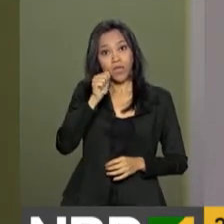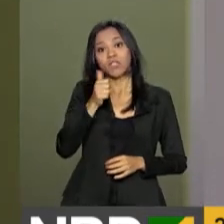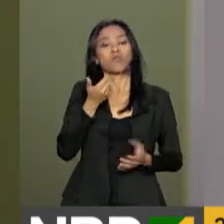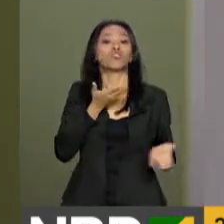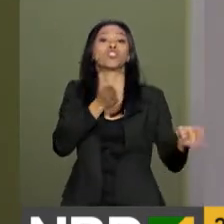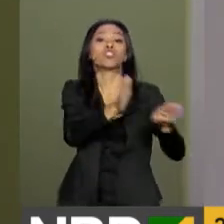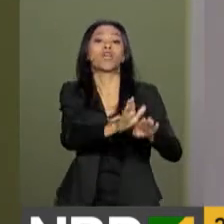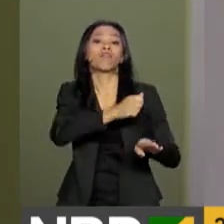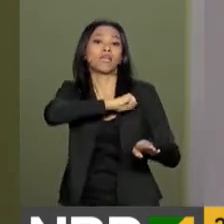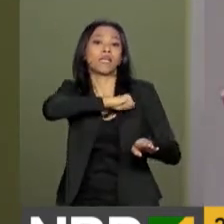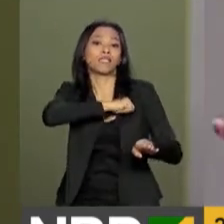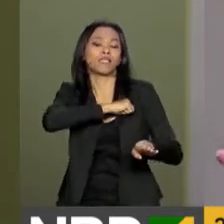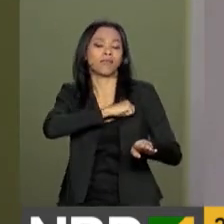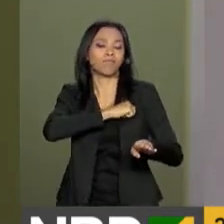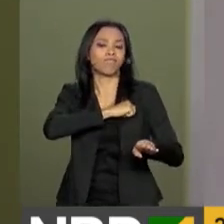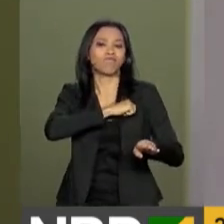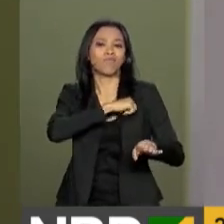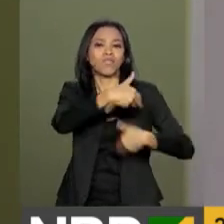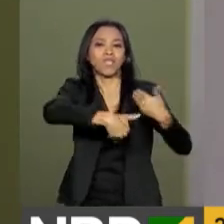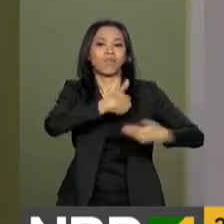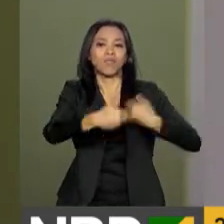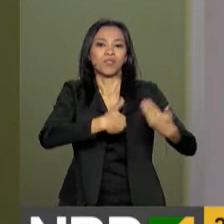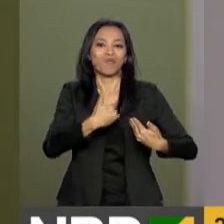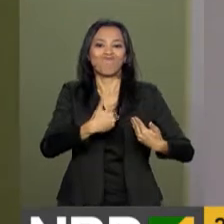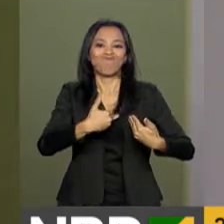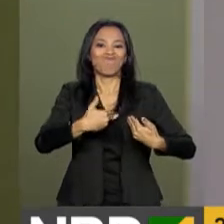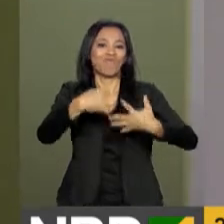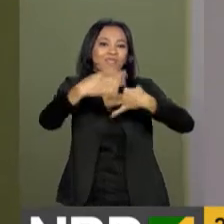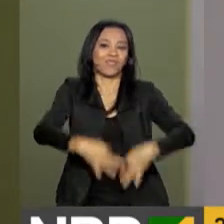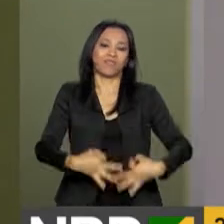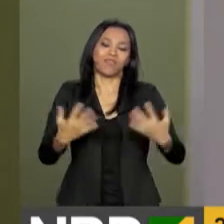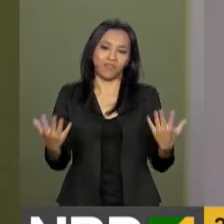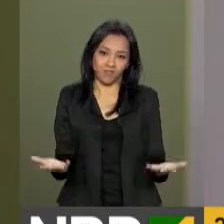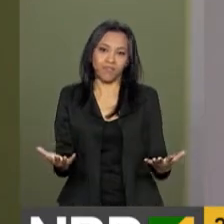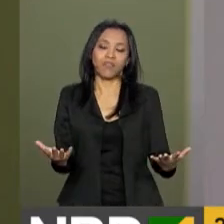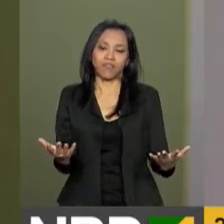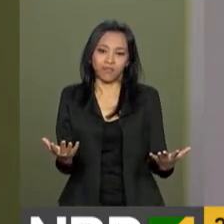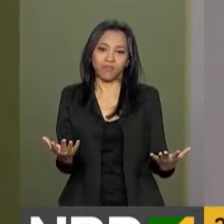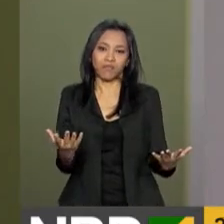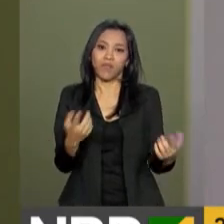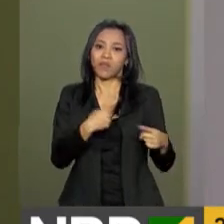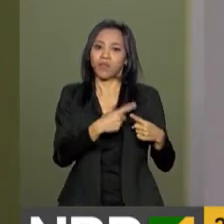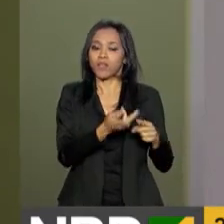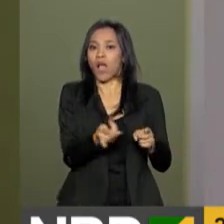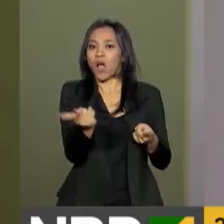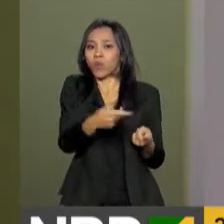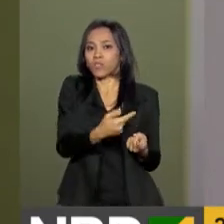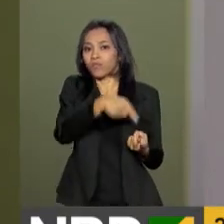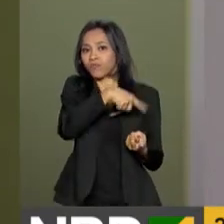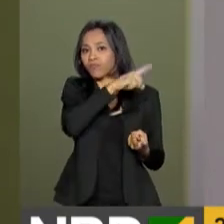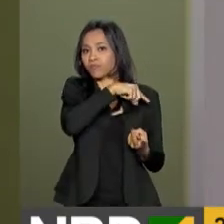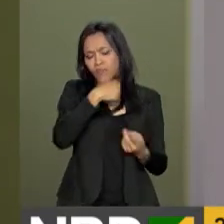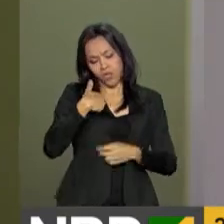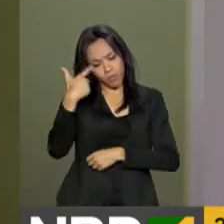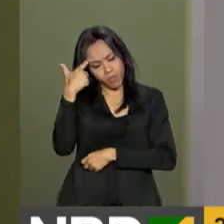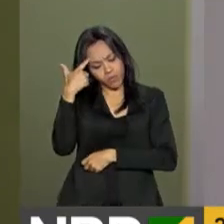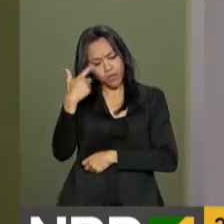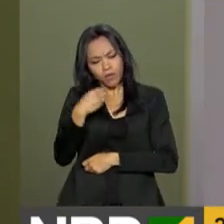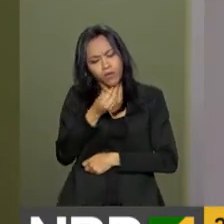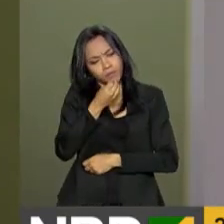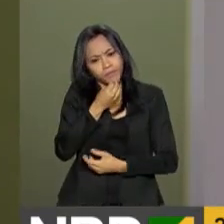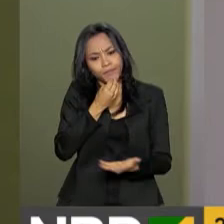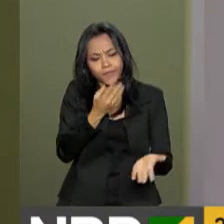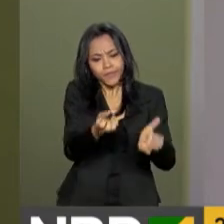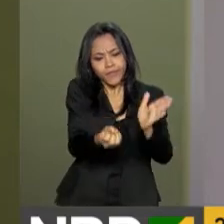delegacias não tinham um atendimento adequado até que a final tendo em vista esses precedentes todos eu mesmo me perguntei por que não crio